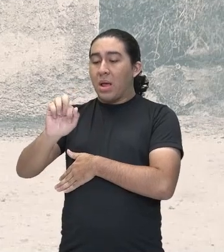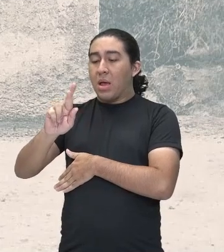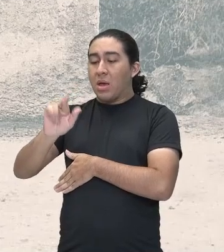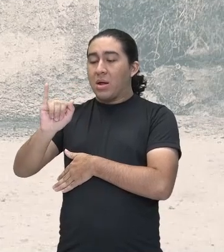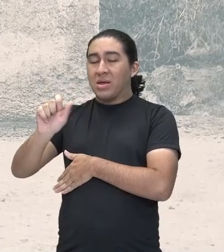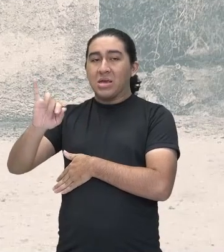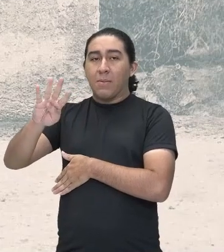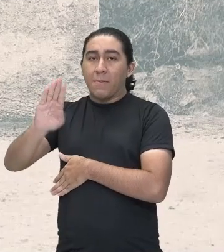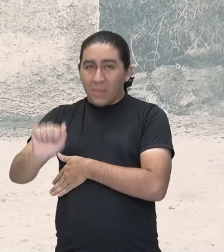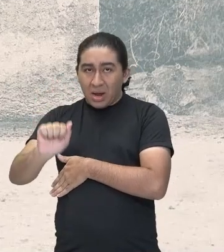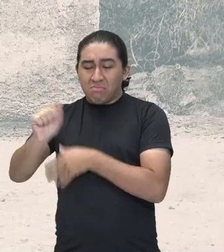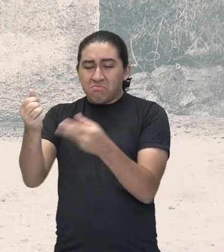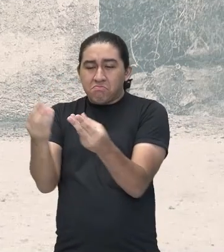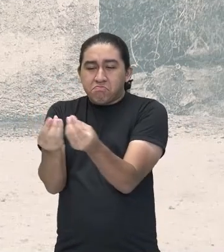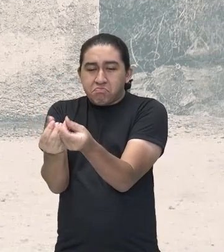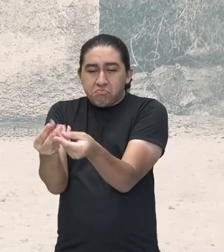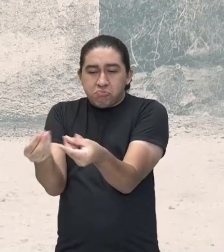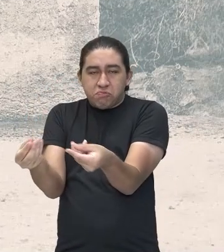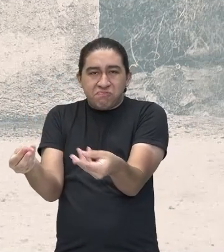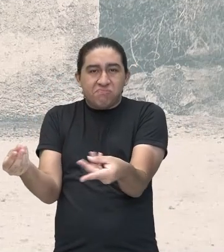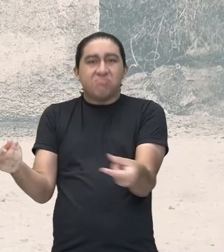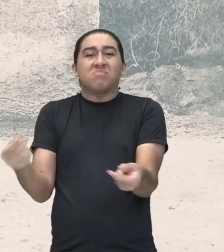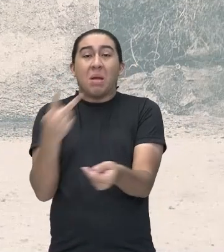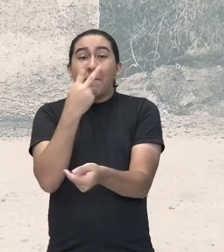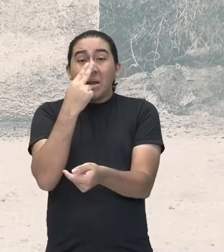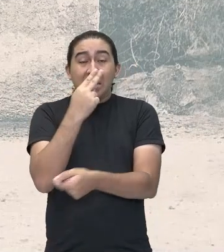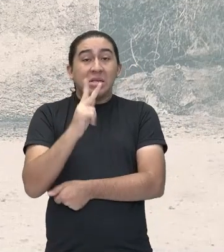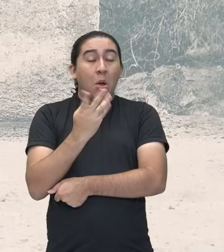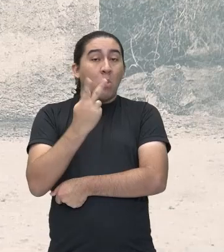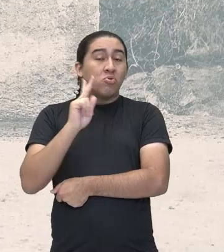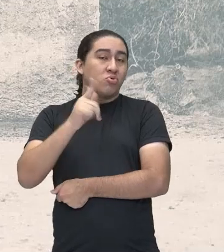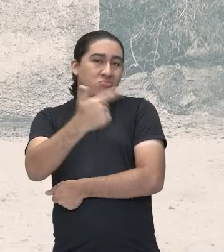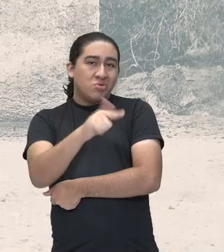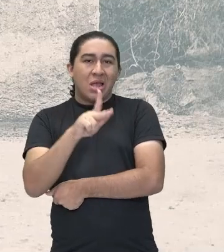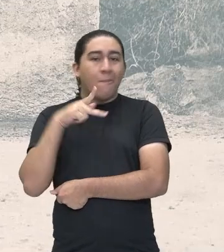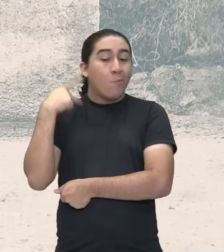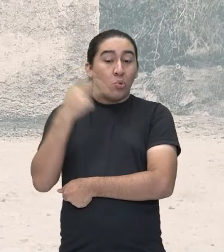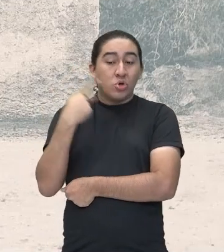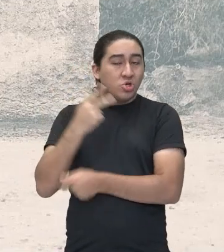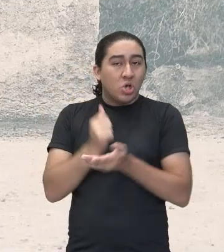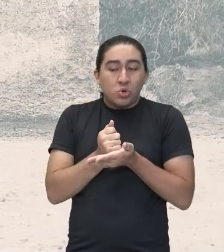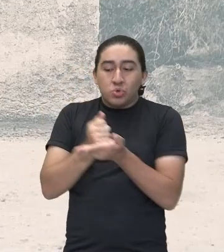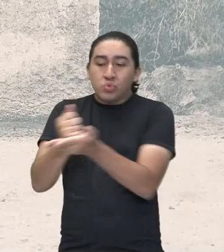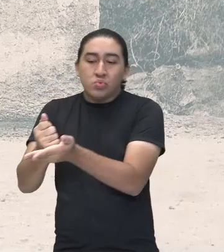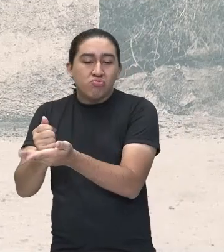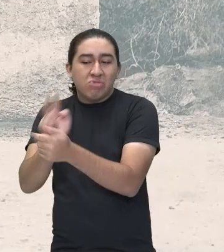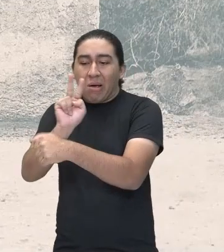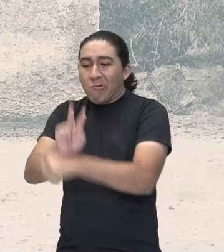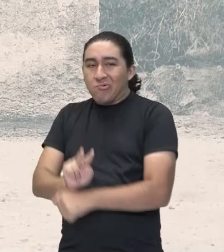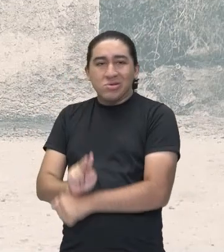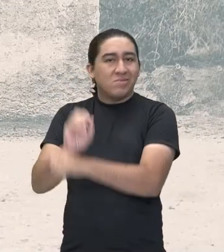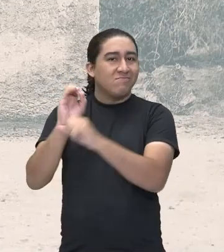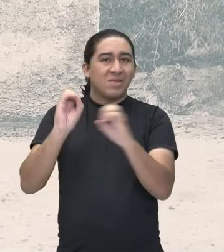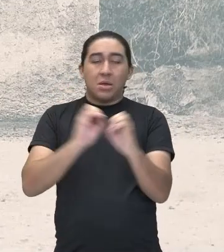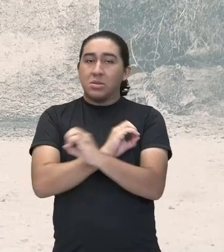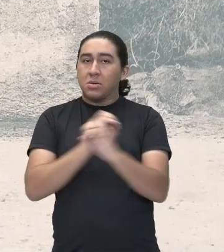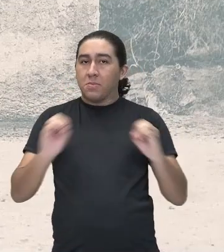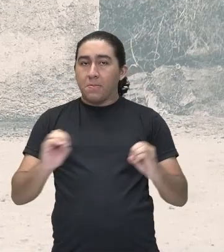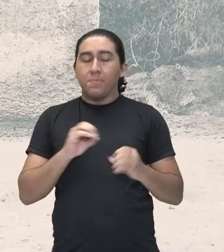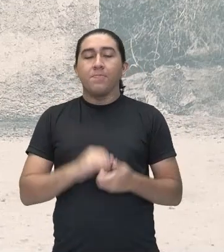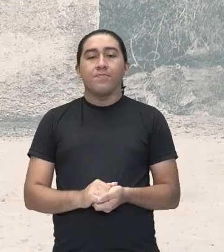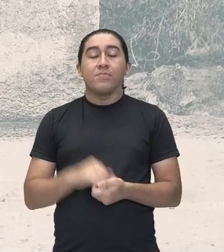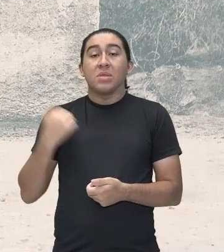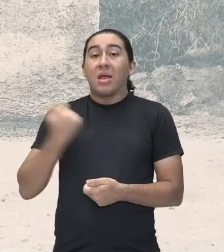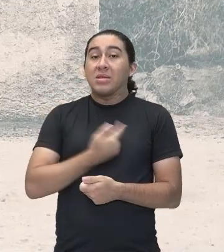sofre sem a assistência, de políticas que tragam ajuda, benefício aos seus cidadãos. Mas vamos